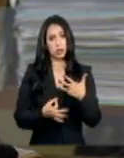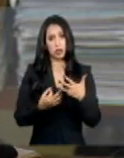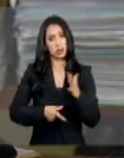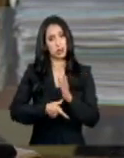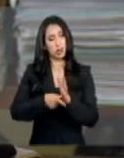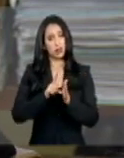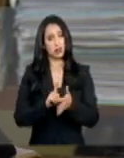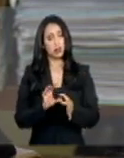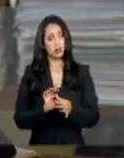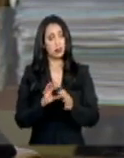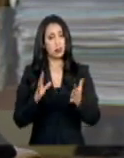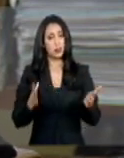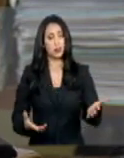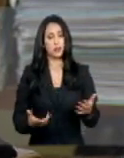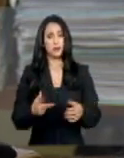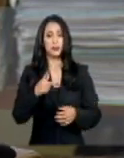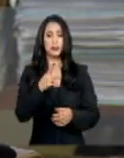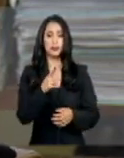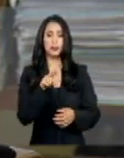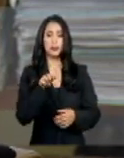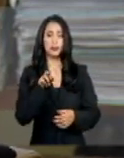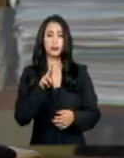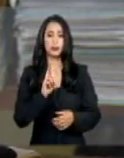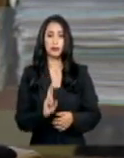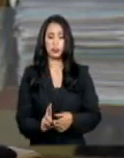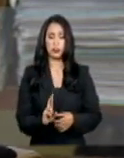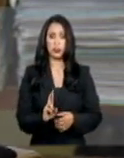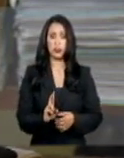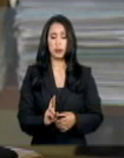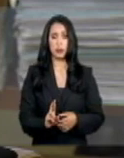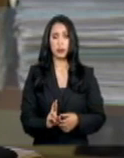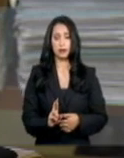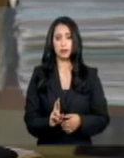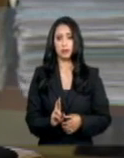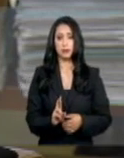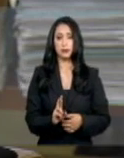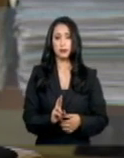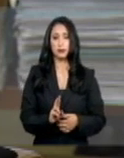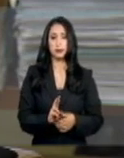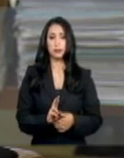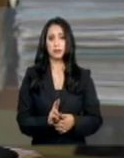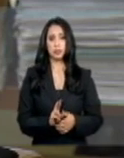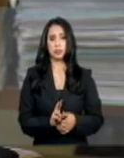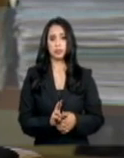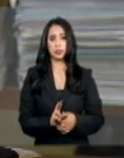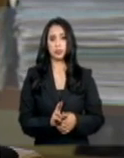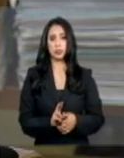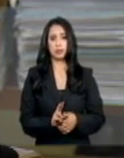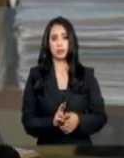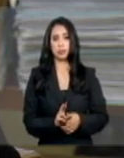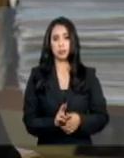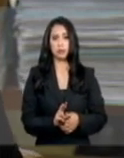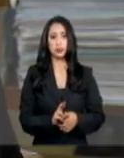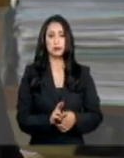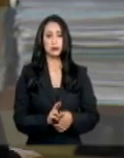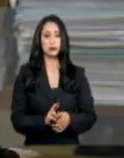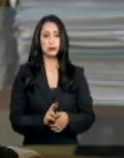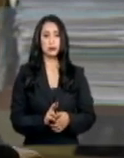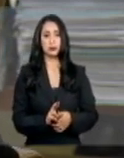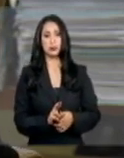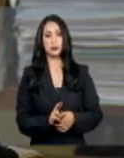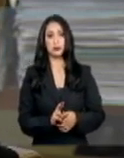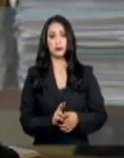douta procuradoria geral da república é pela palavra de sua chefe é